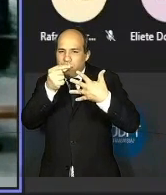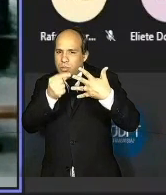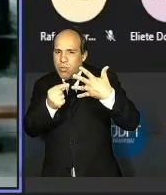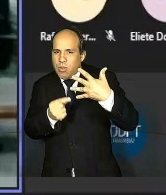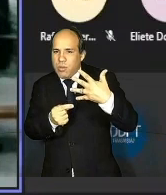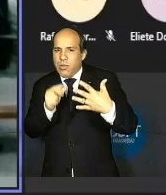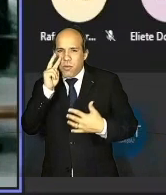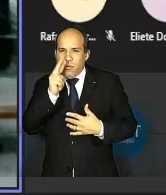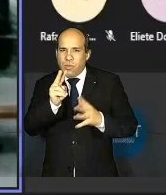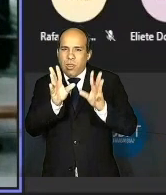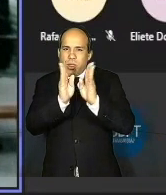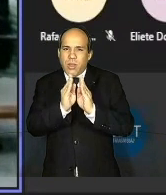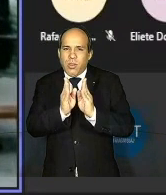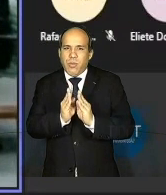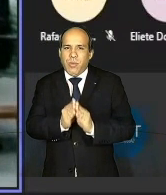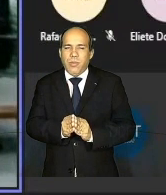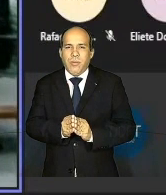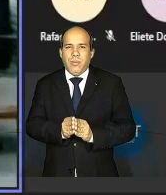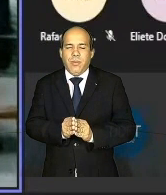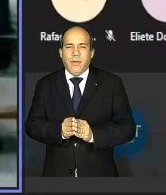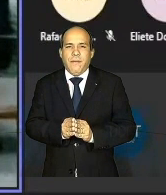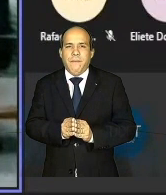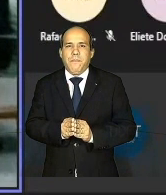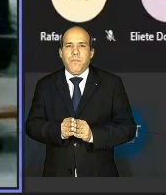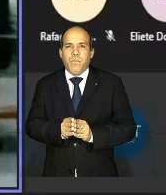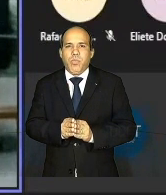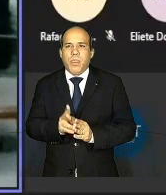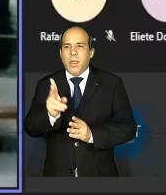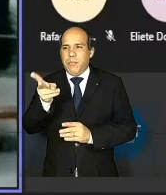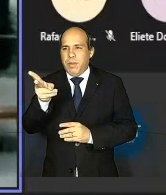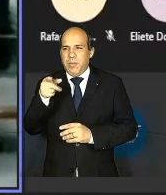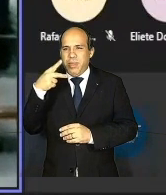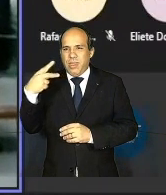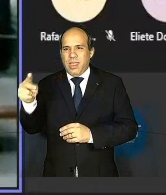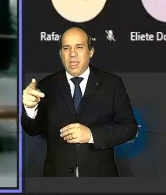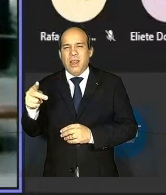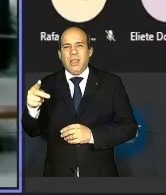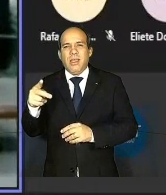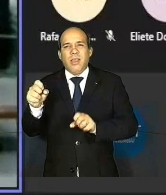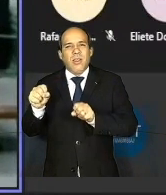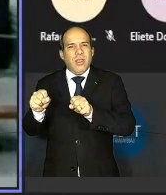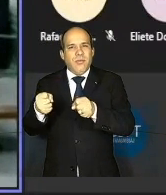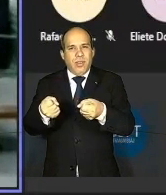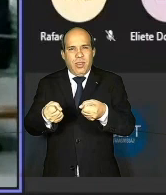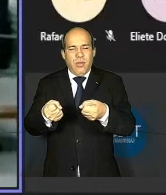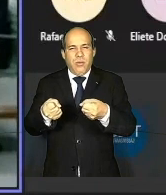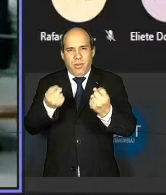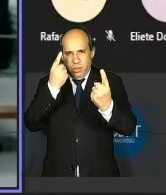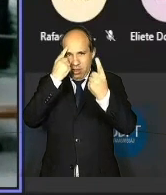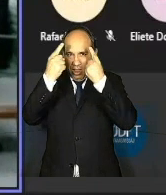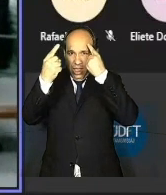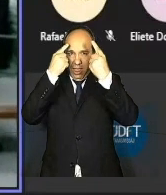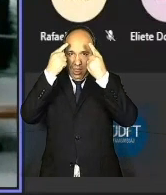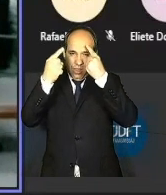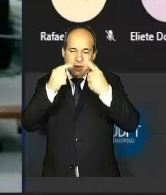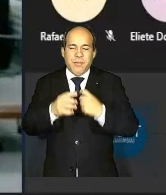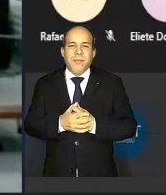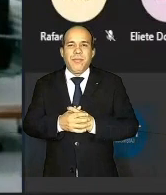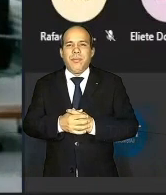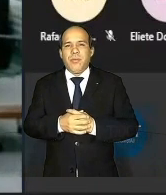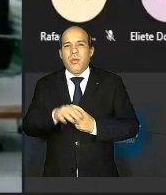nos pontos em que estão, resumidamente, nos pontos em que foi sustentada a sua